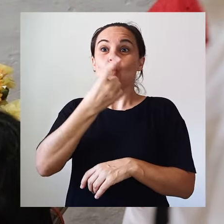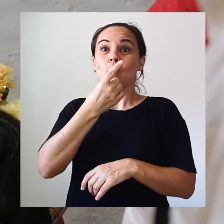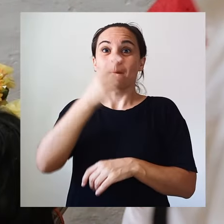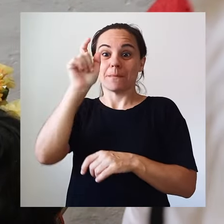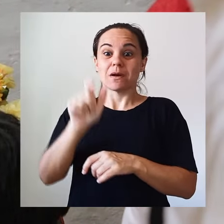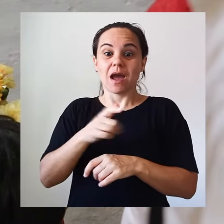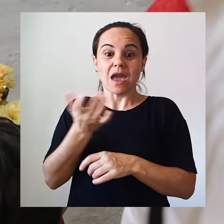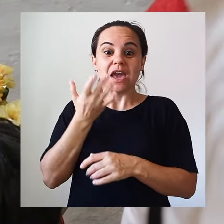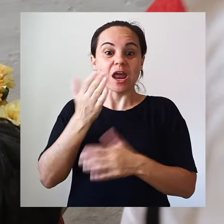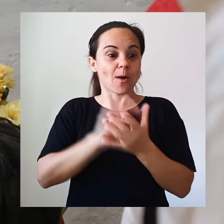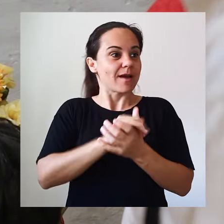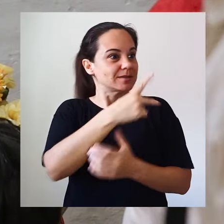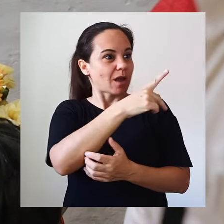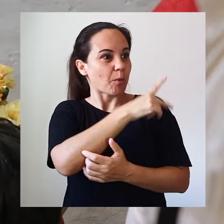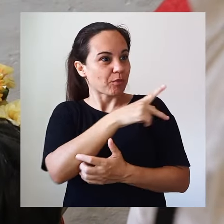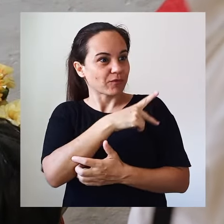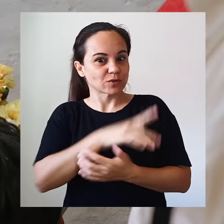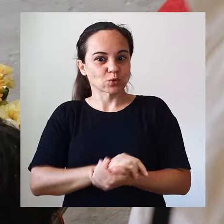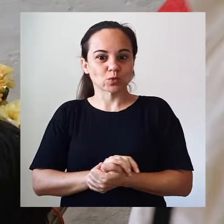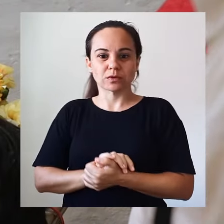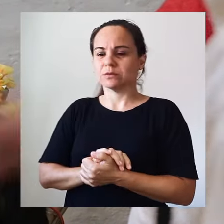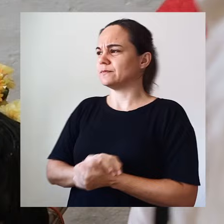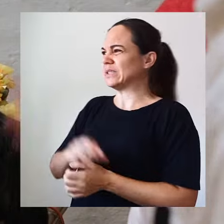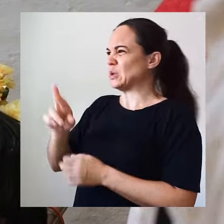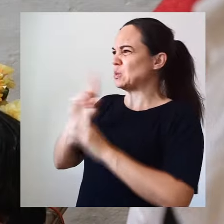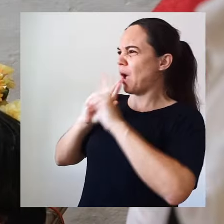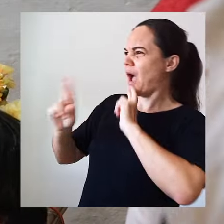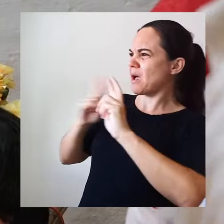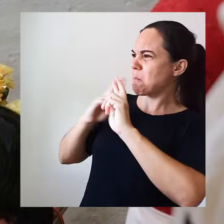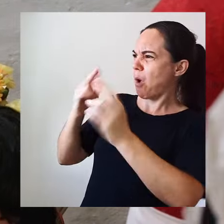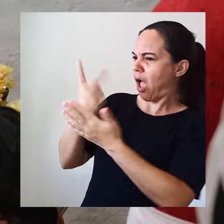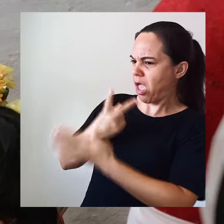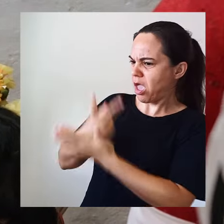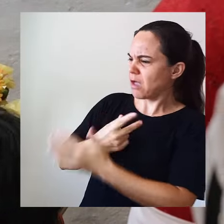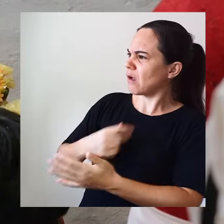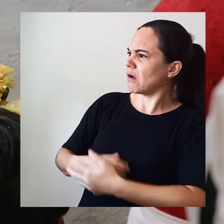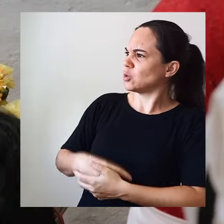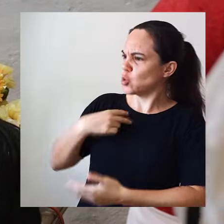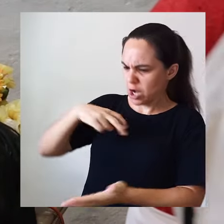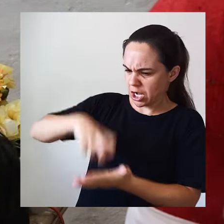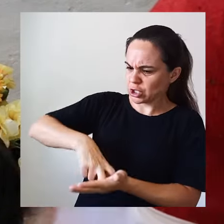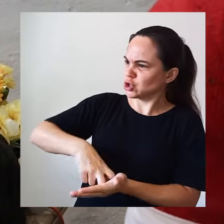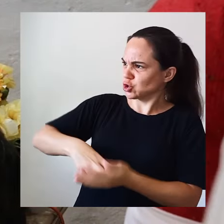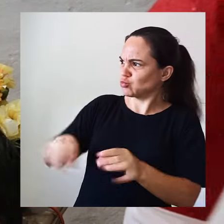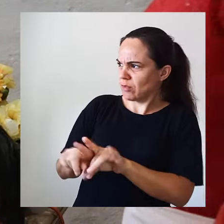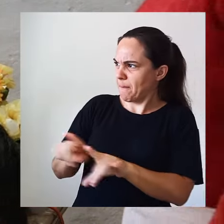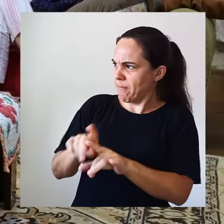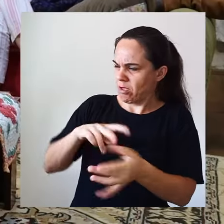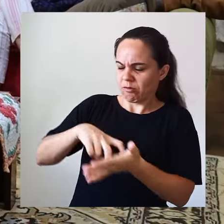Valdino, boca mole, respondom. De castigo aqui no milho também.